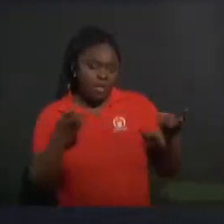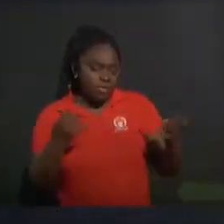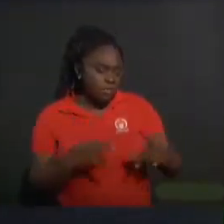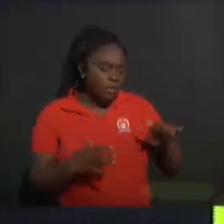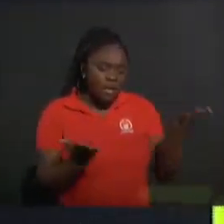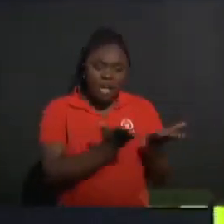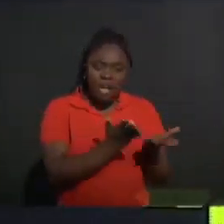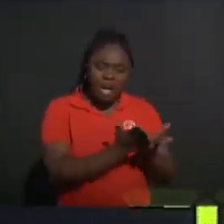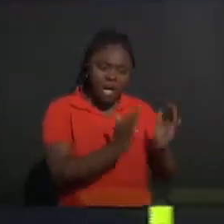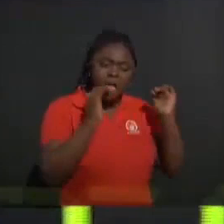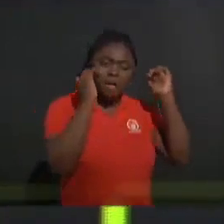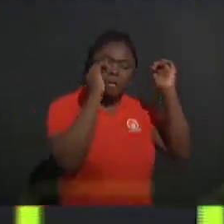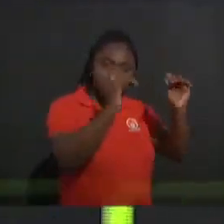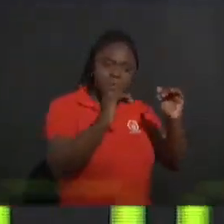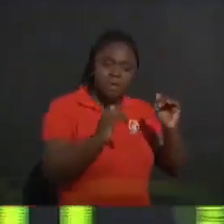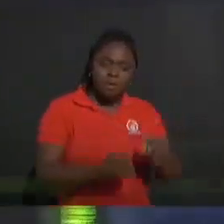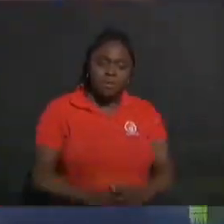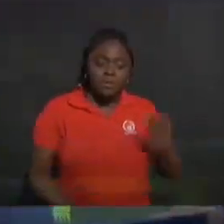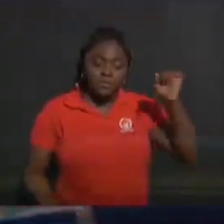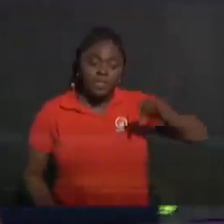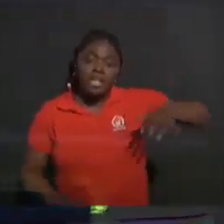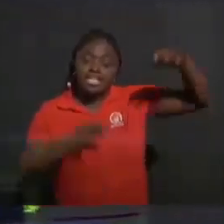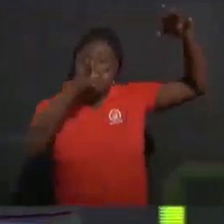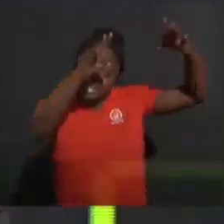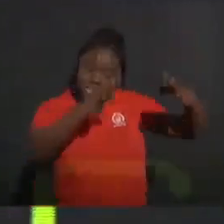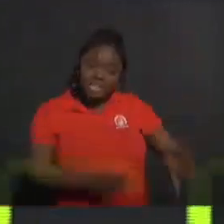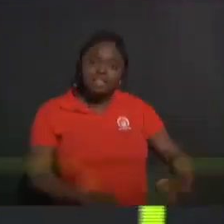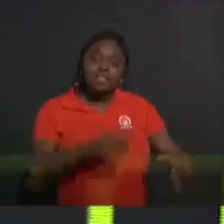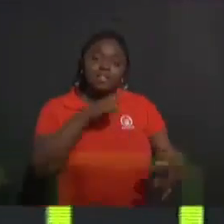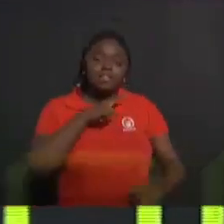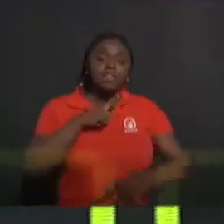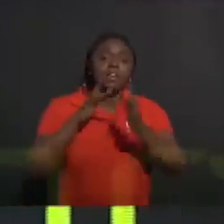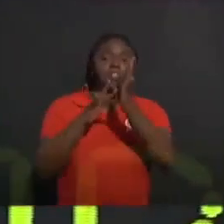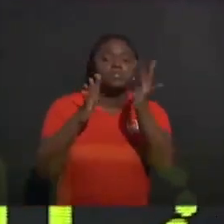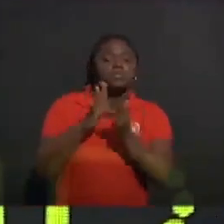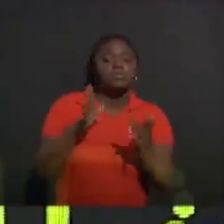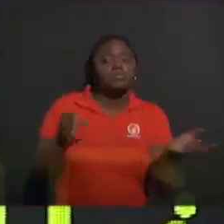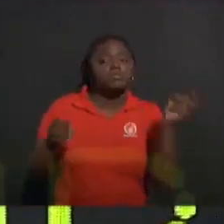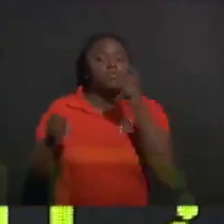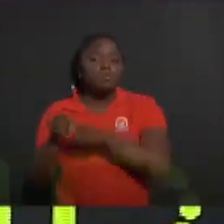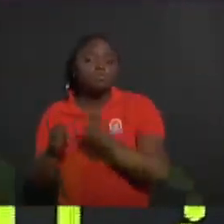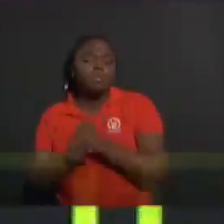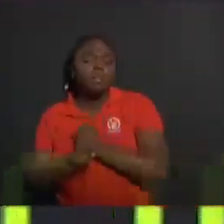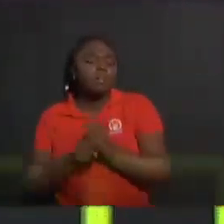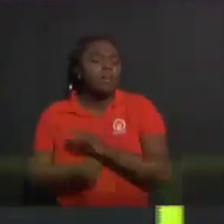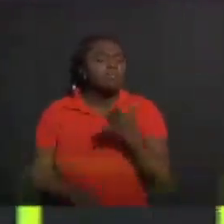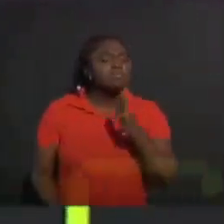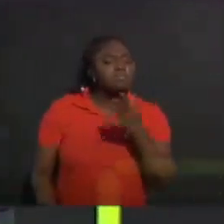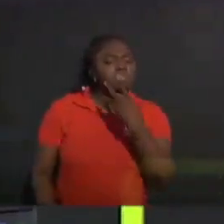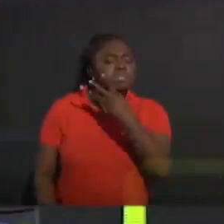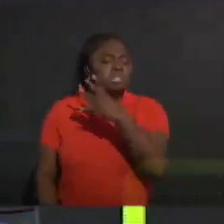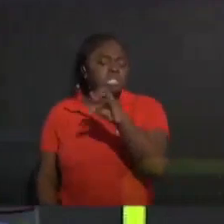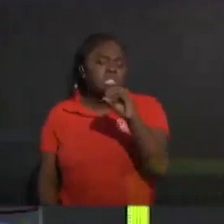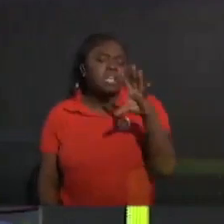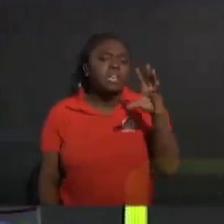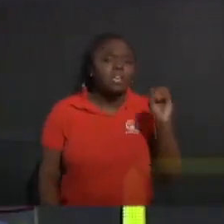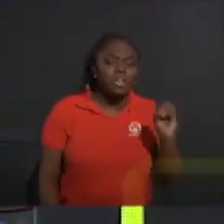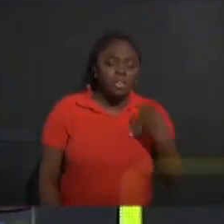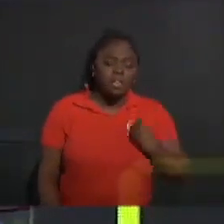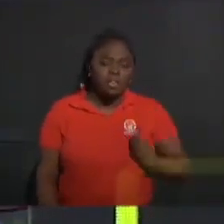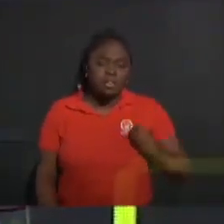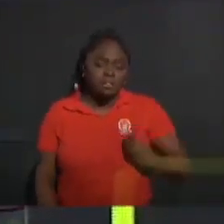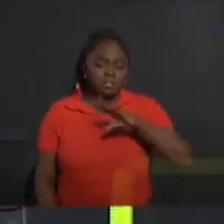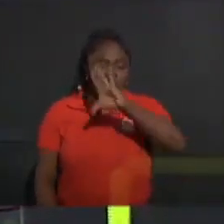tempos. Agostinho tinha certeza que Jesus voltaria ali por volta dos anos 300 e pouco, que foi quando ele viveu no norte da